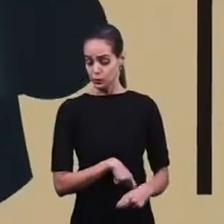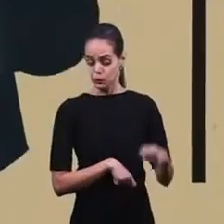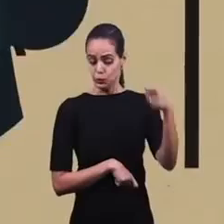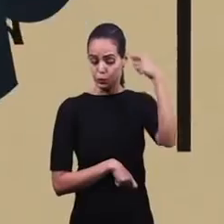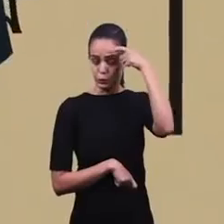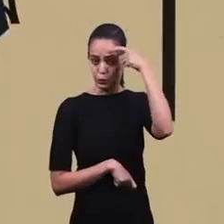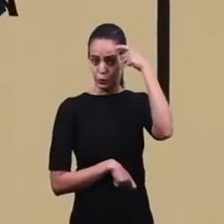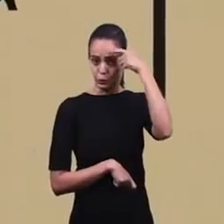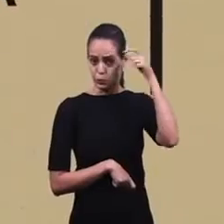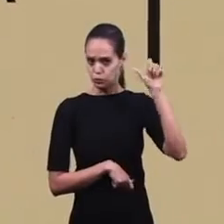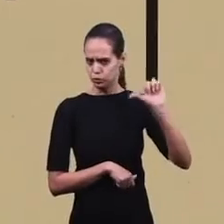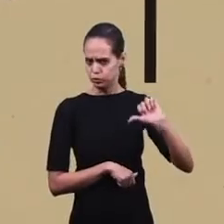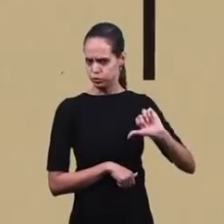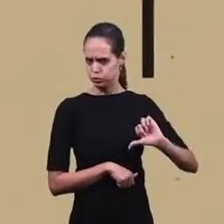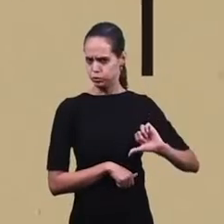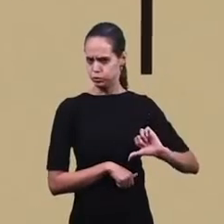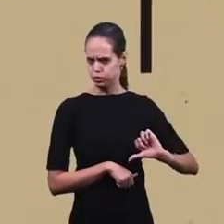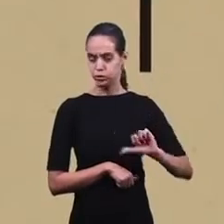maligno seus